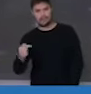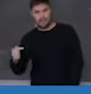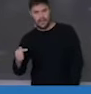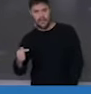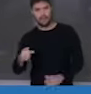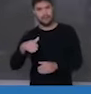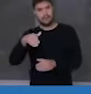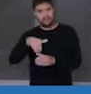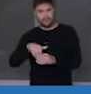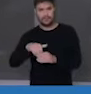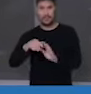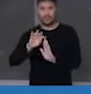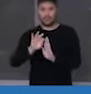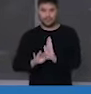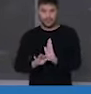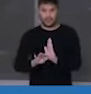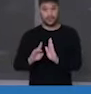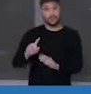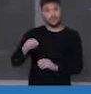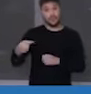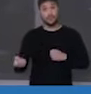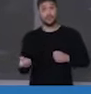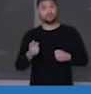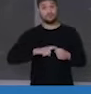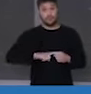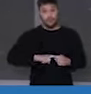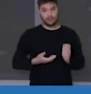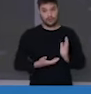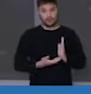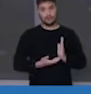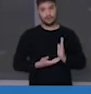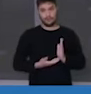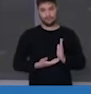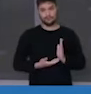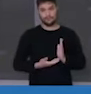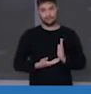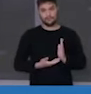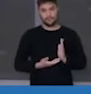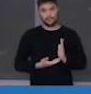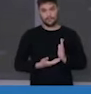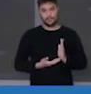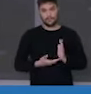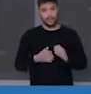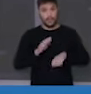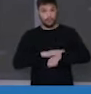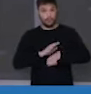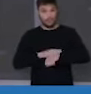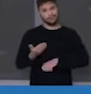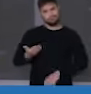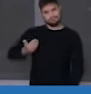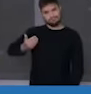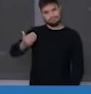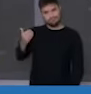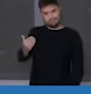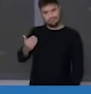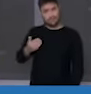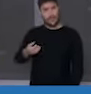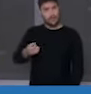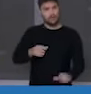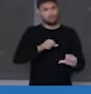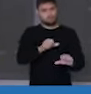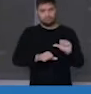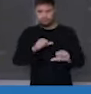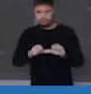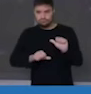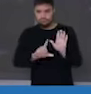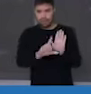texto, para eventualmente voltar para casa. Nas últimas legislaturas, reformas políticas ou